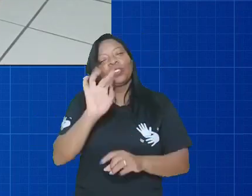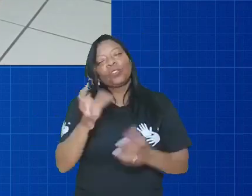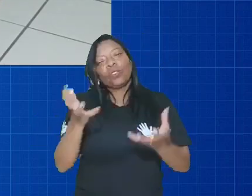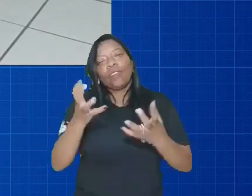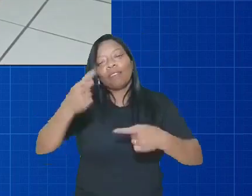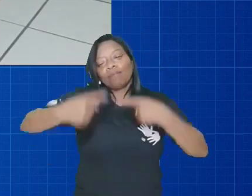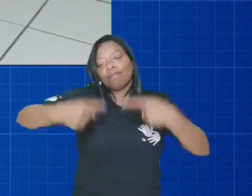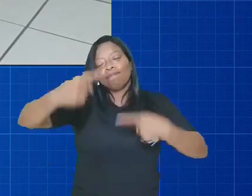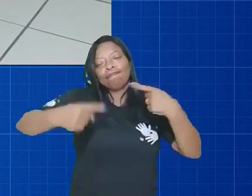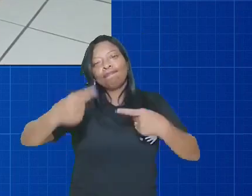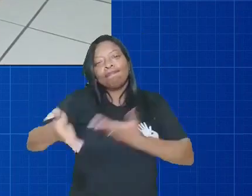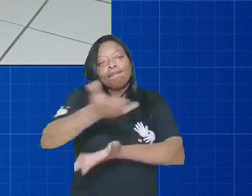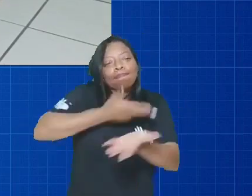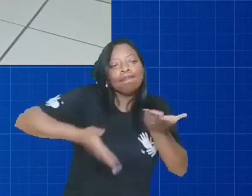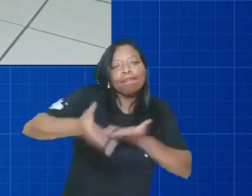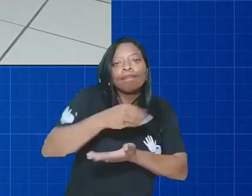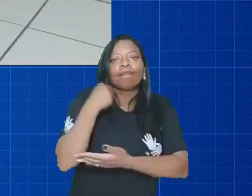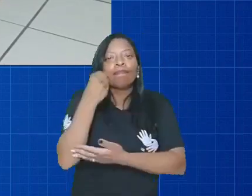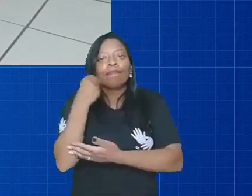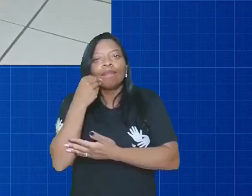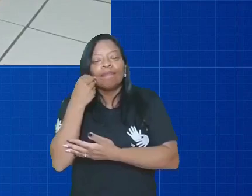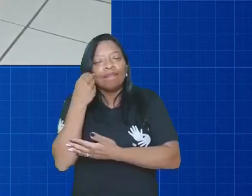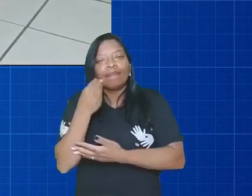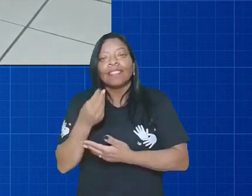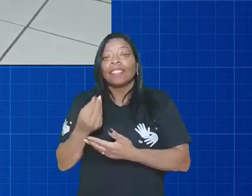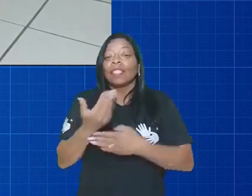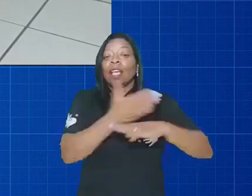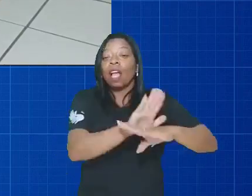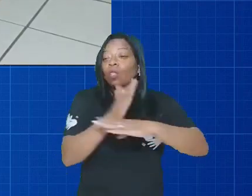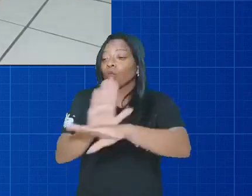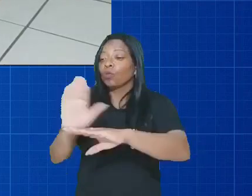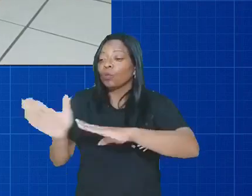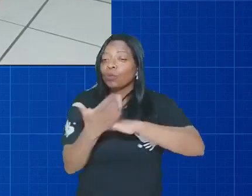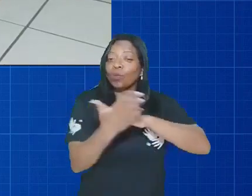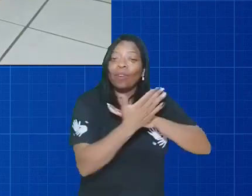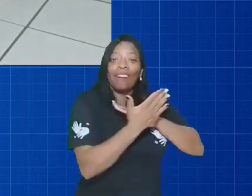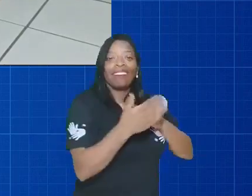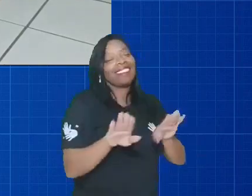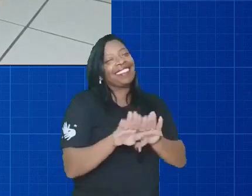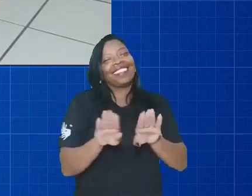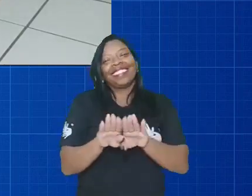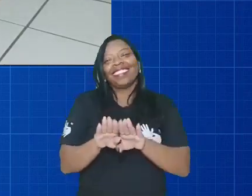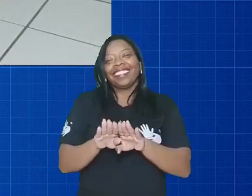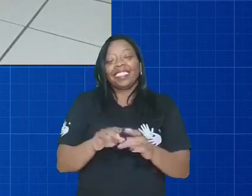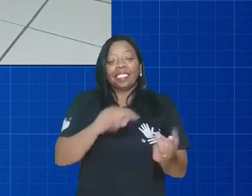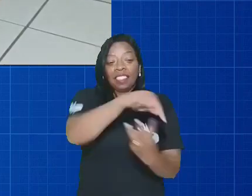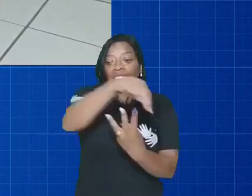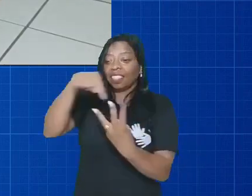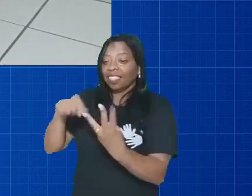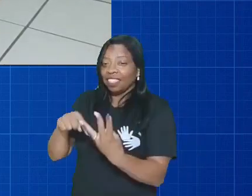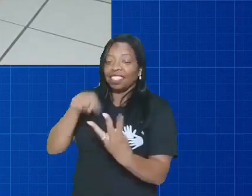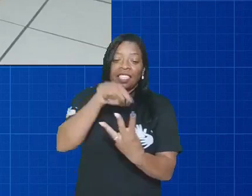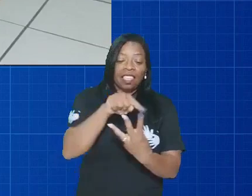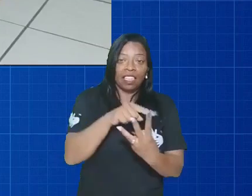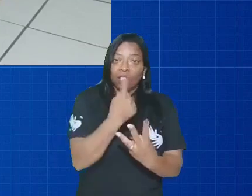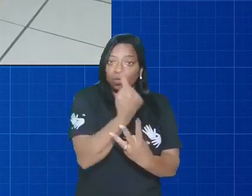psicologia, tem muito também a agregar. Então, veja que dessas três principais modalidades que eu trouxe, né, tanto